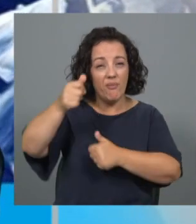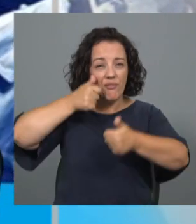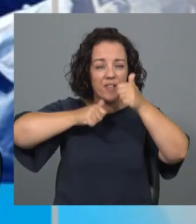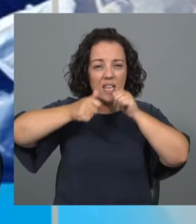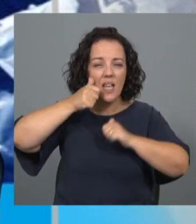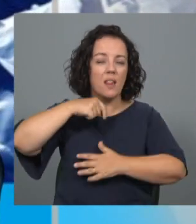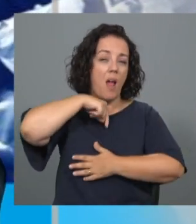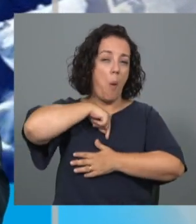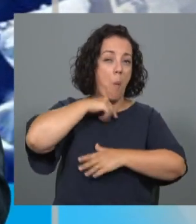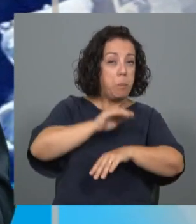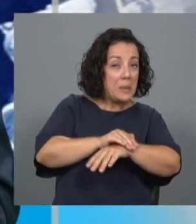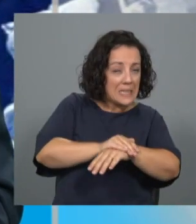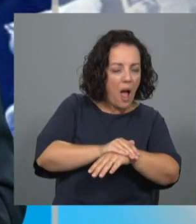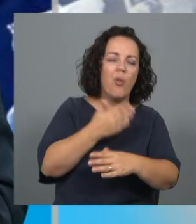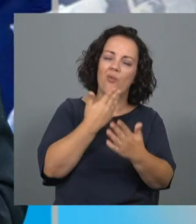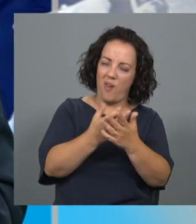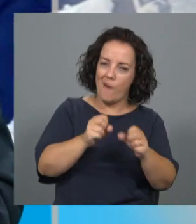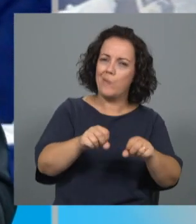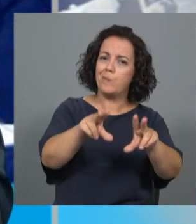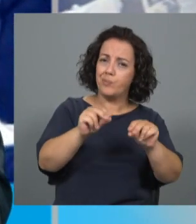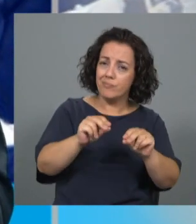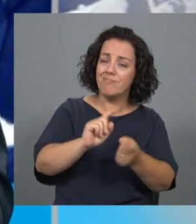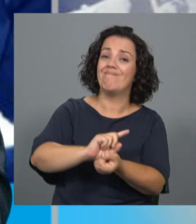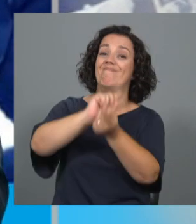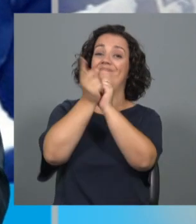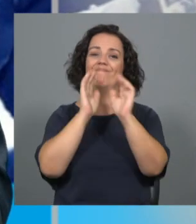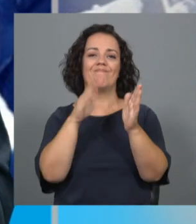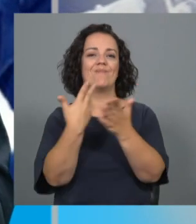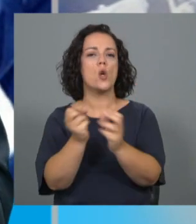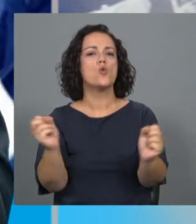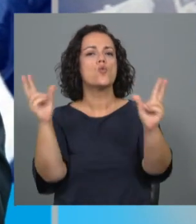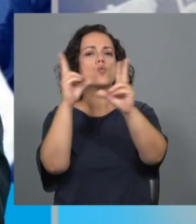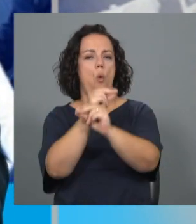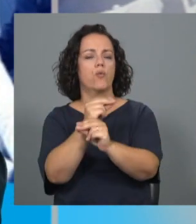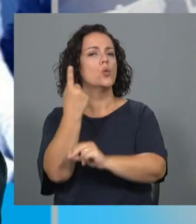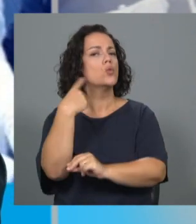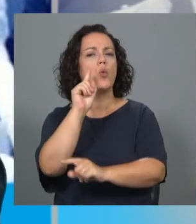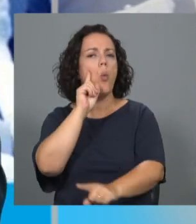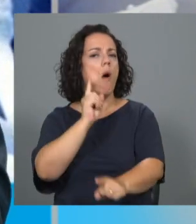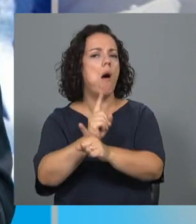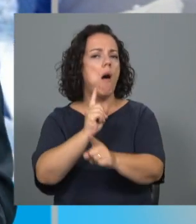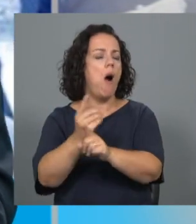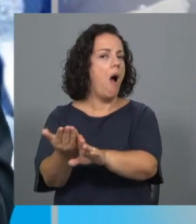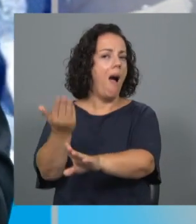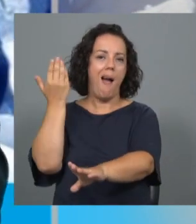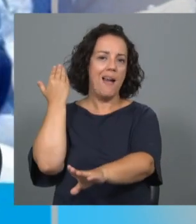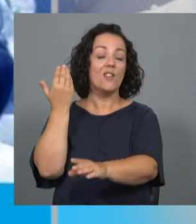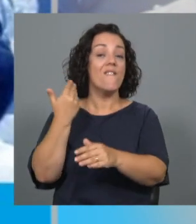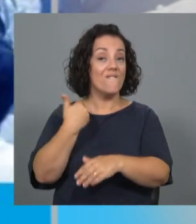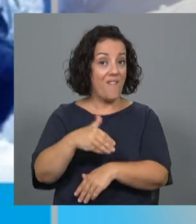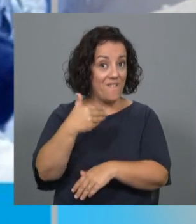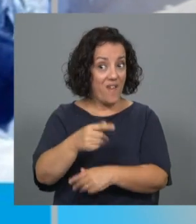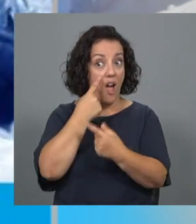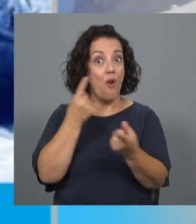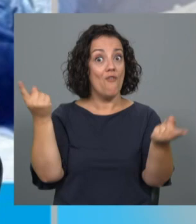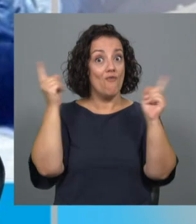feridas do pecado, e vai fazer algo de novo, que não é simplesmente uma restauração daquilo que existia. Portanto, eles vão regressar